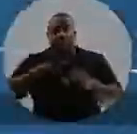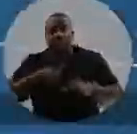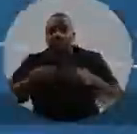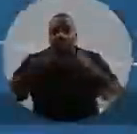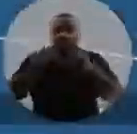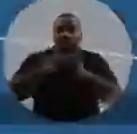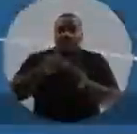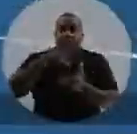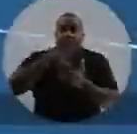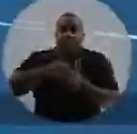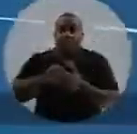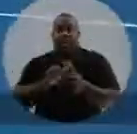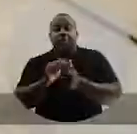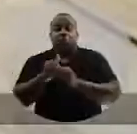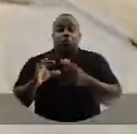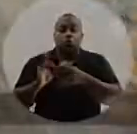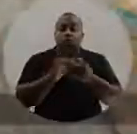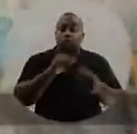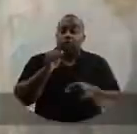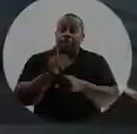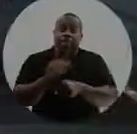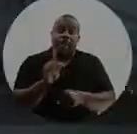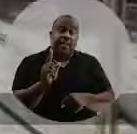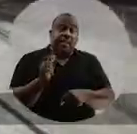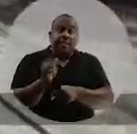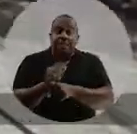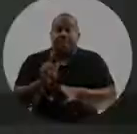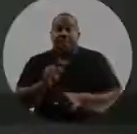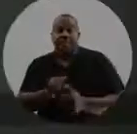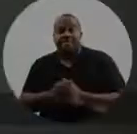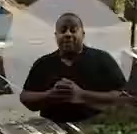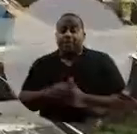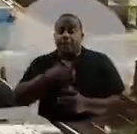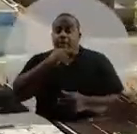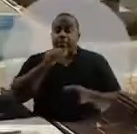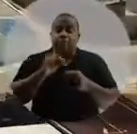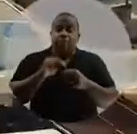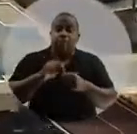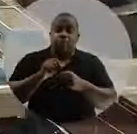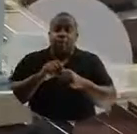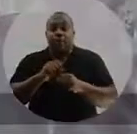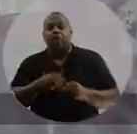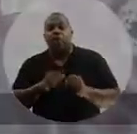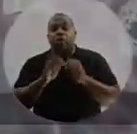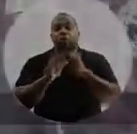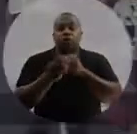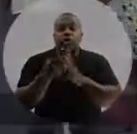fazer o Parque de Esportes Olímpicos. Não para não, não para não, não para não. Neto fez o